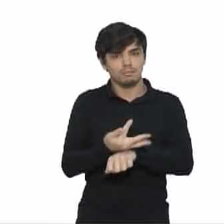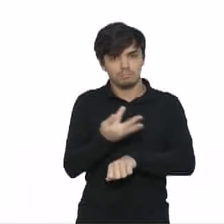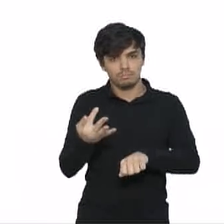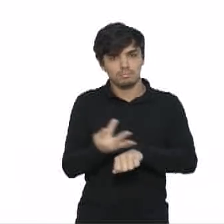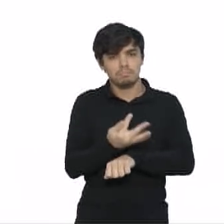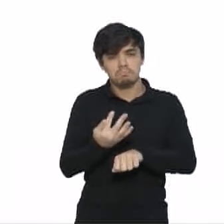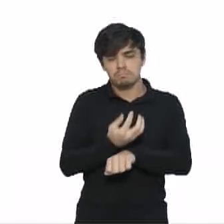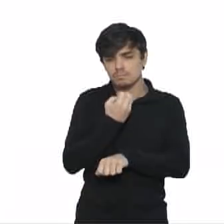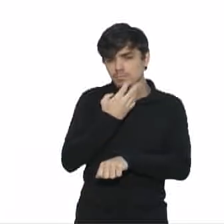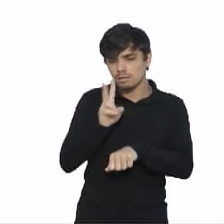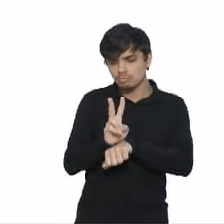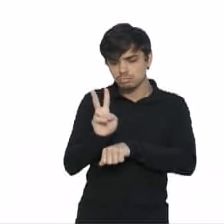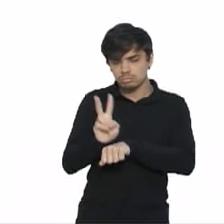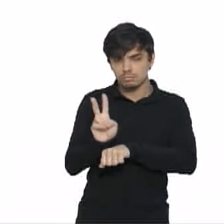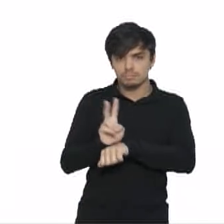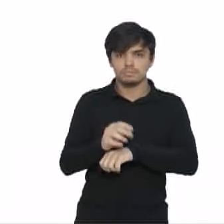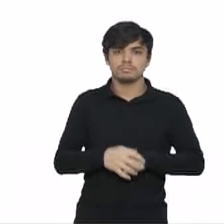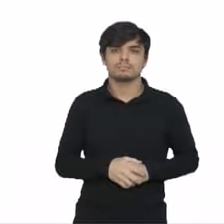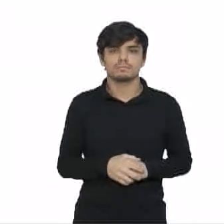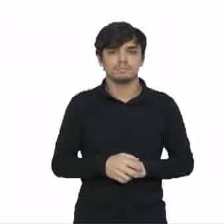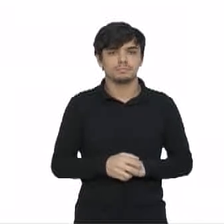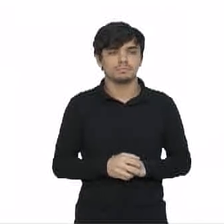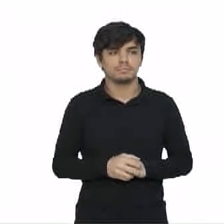continua muito bem conservada.